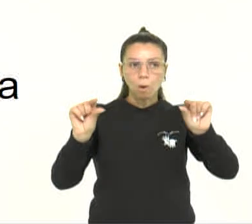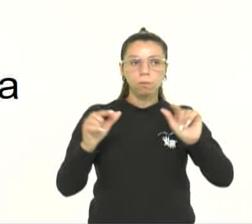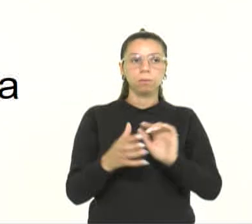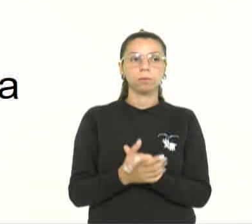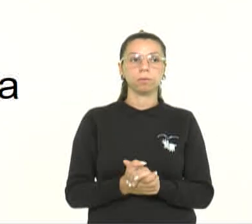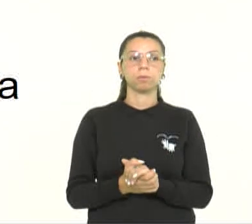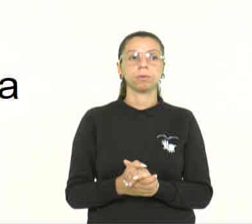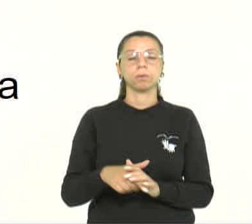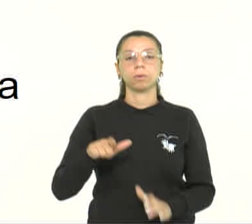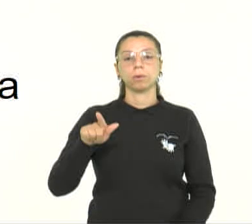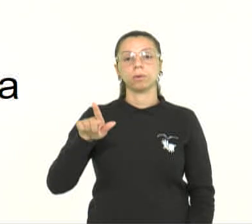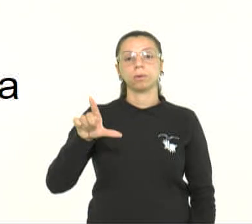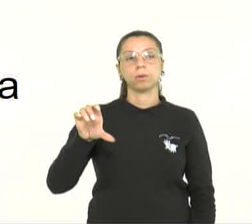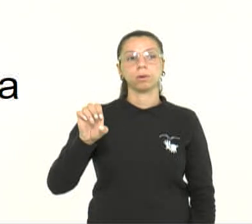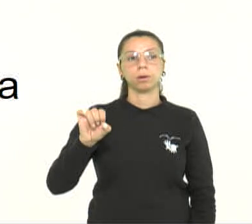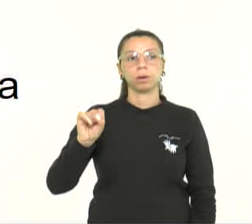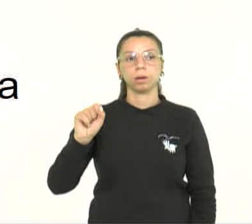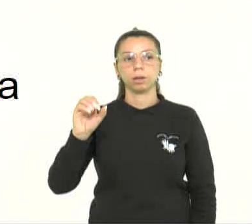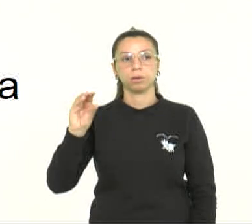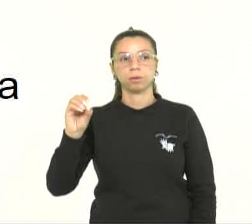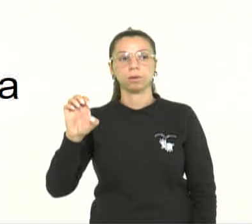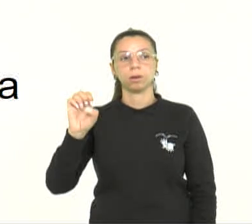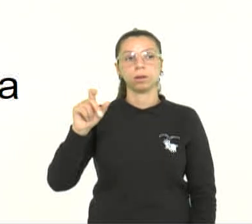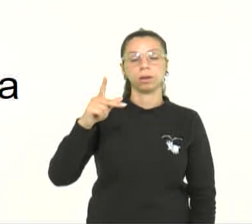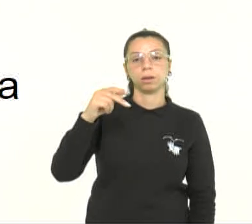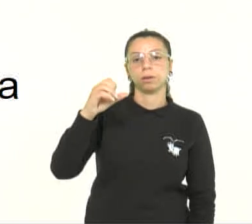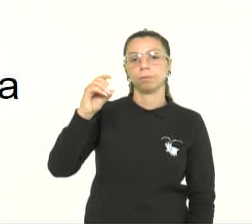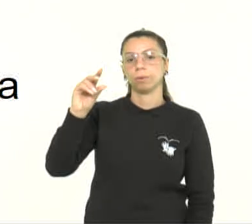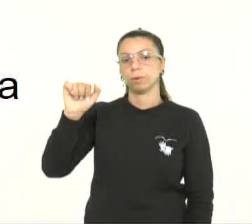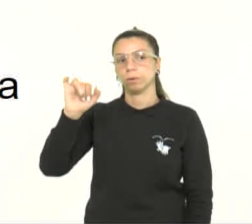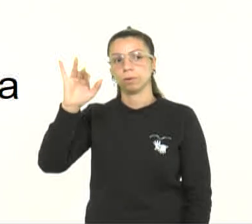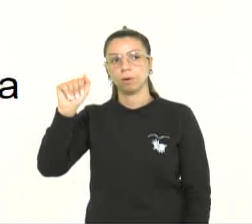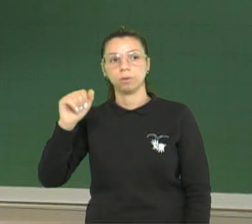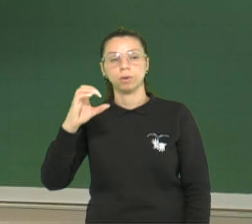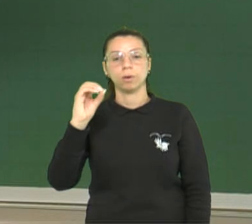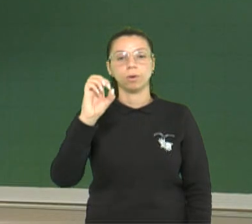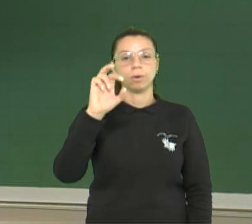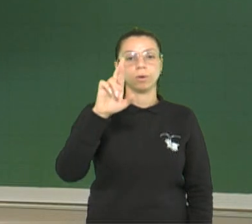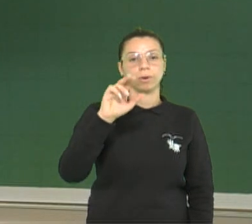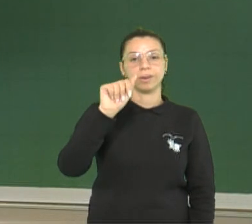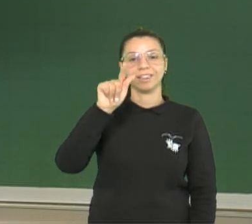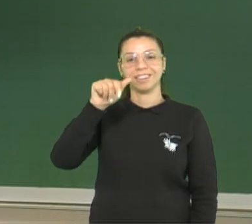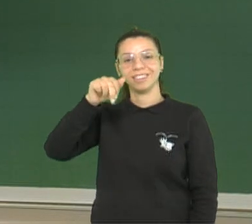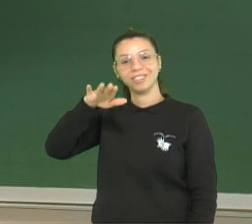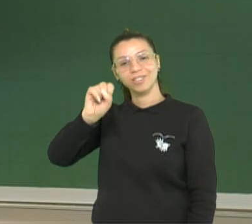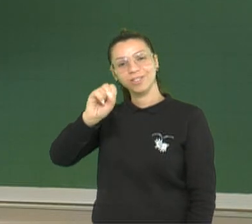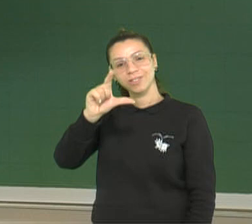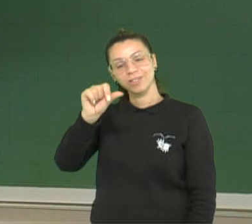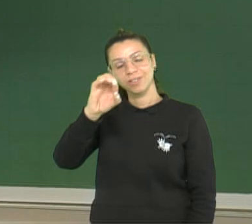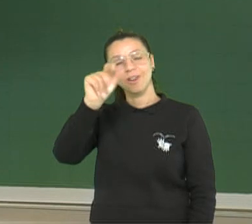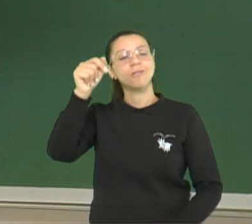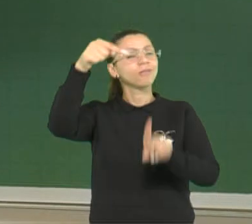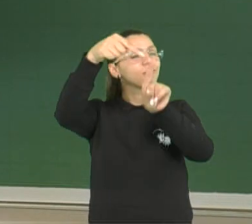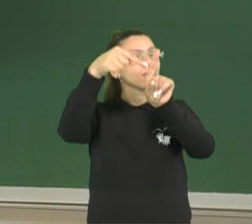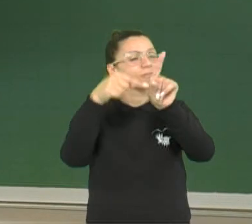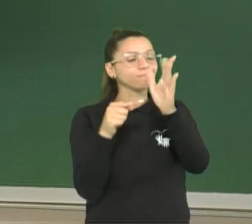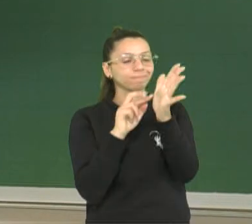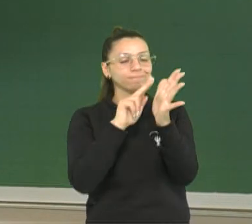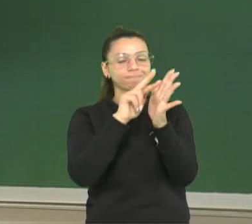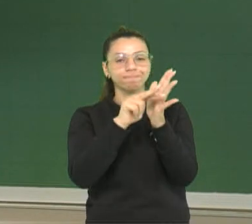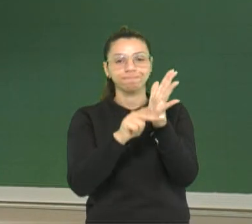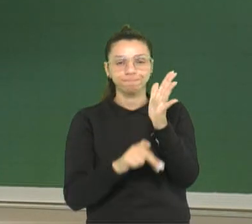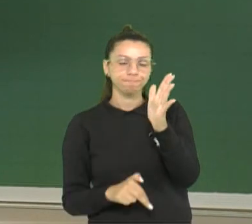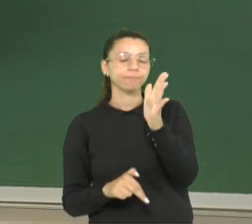temos gleissolos, espodossolos, organossolos. Tratam-se de vários tipos de solos